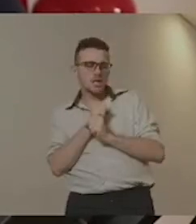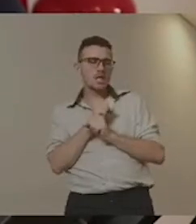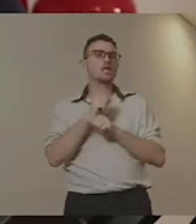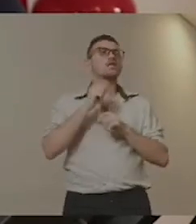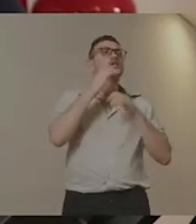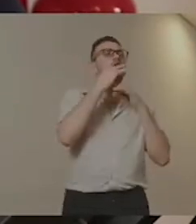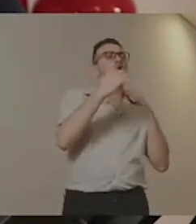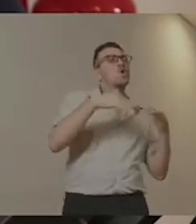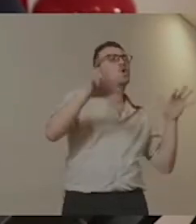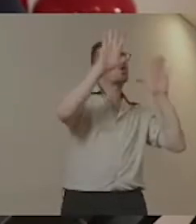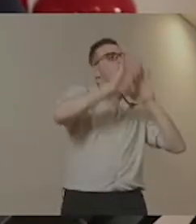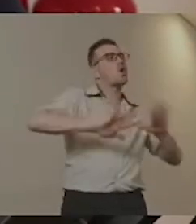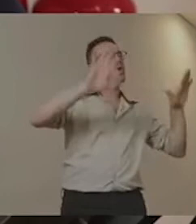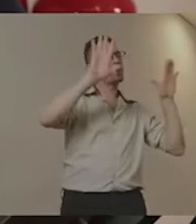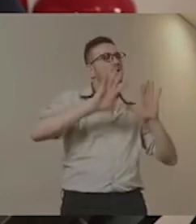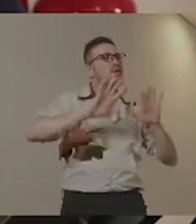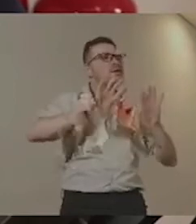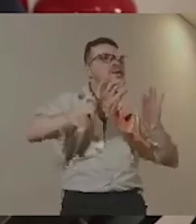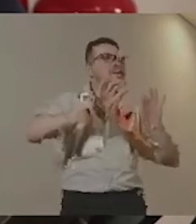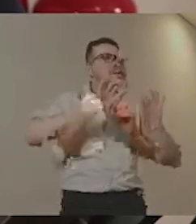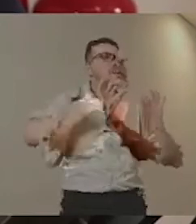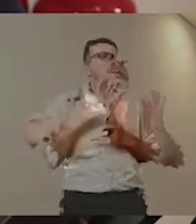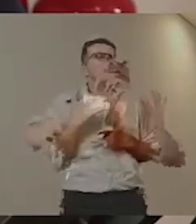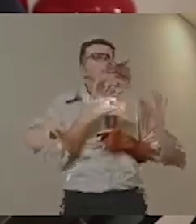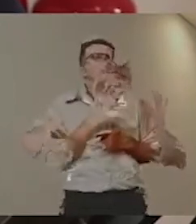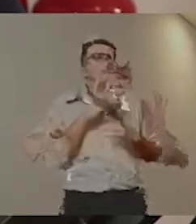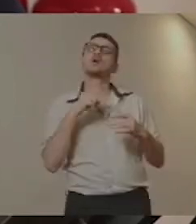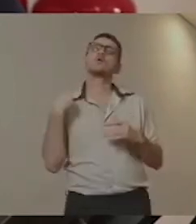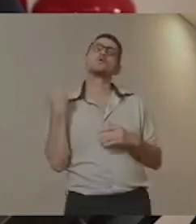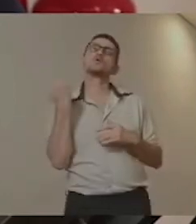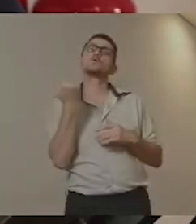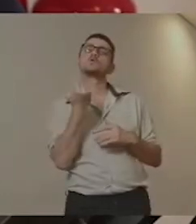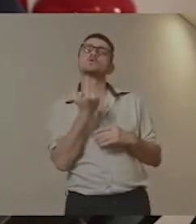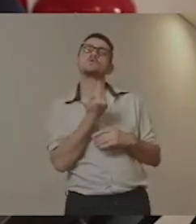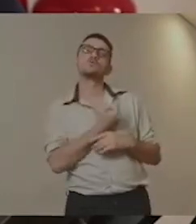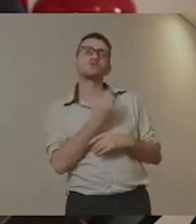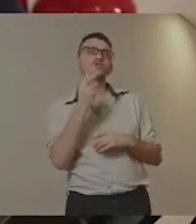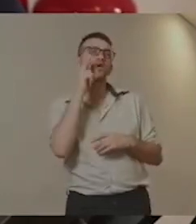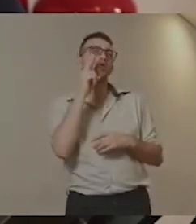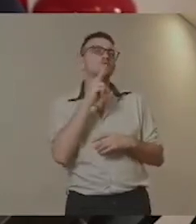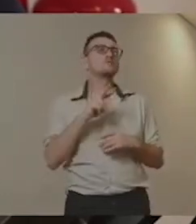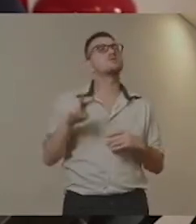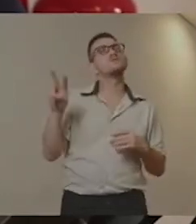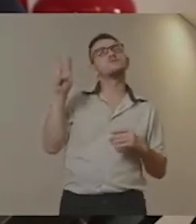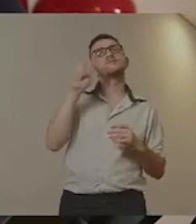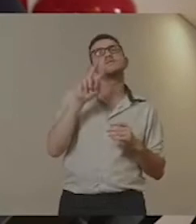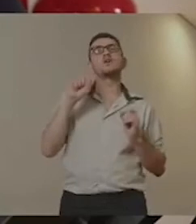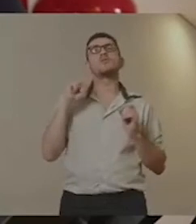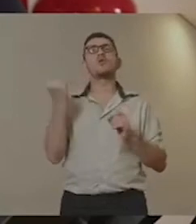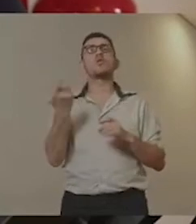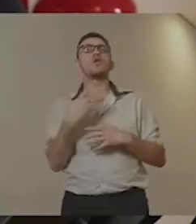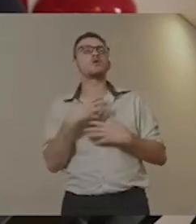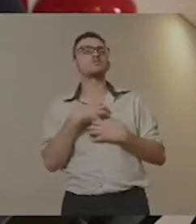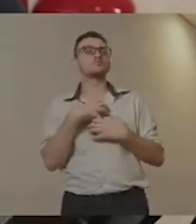traz essa saúde para os nossos olhos, para os nossos sentidos